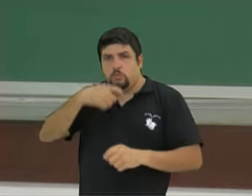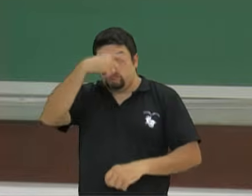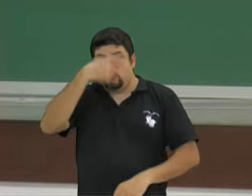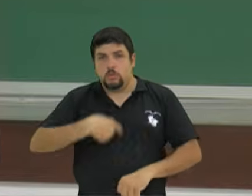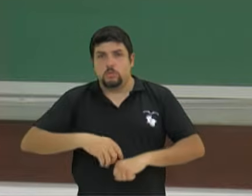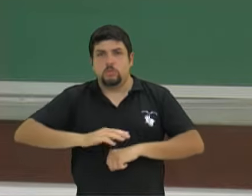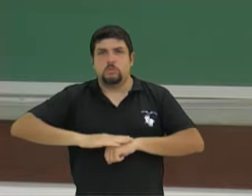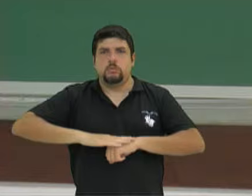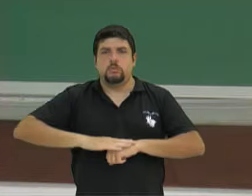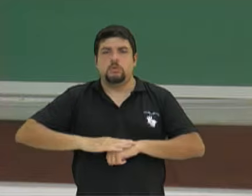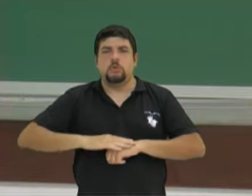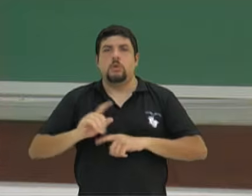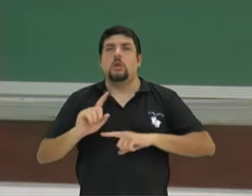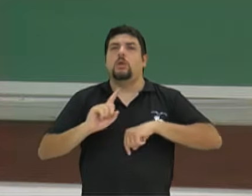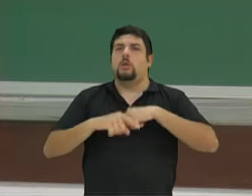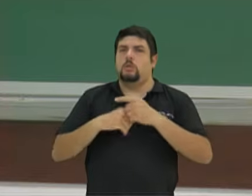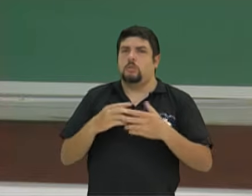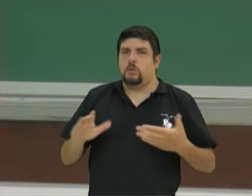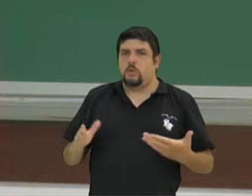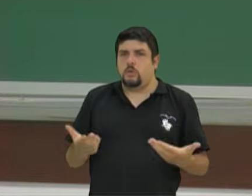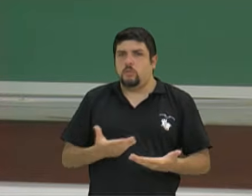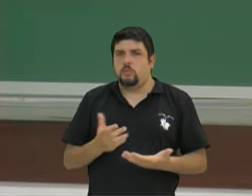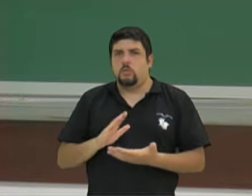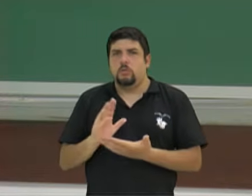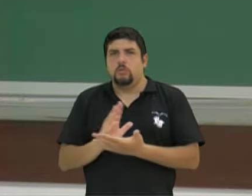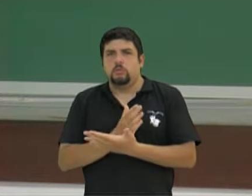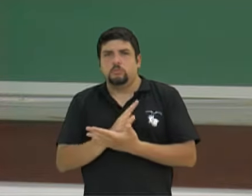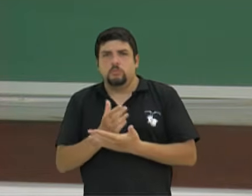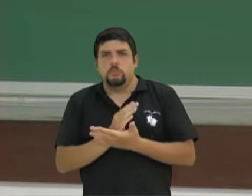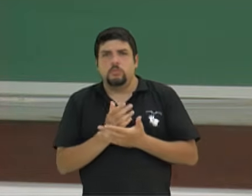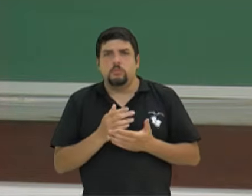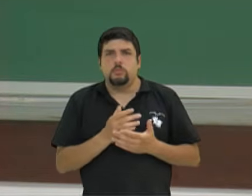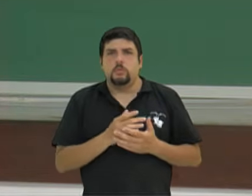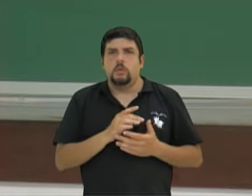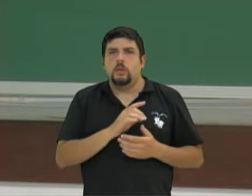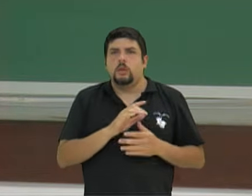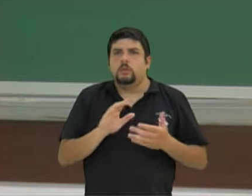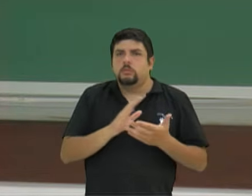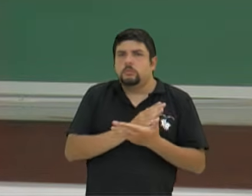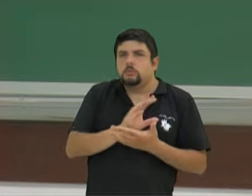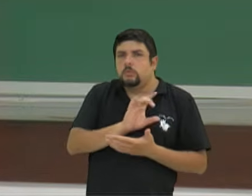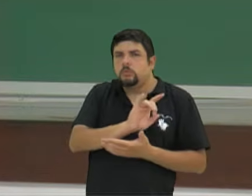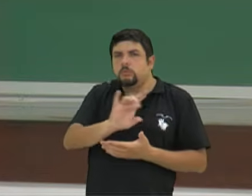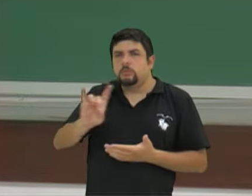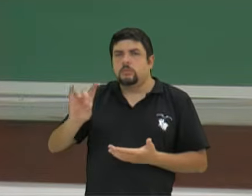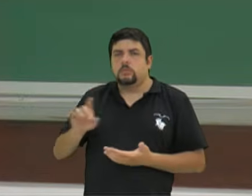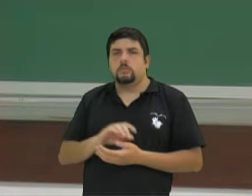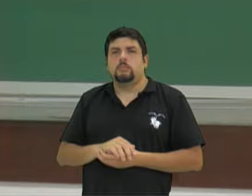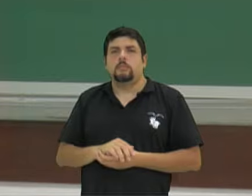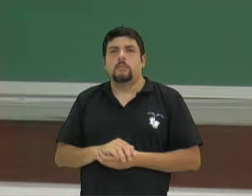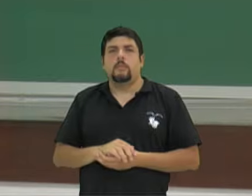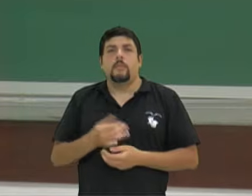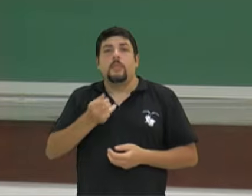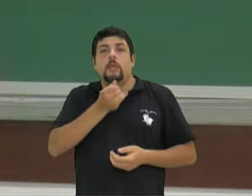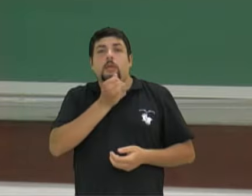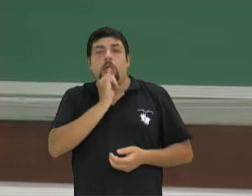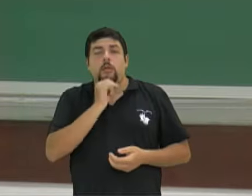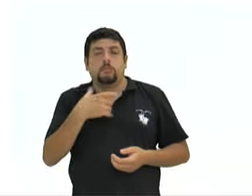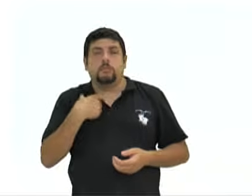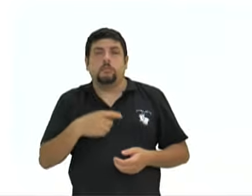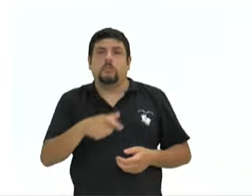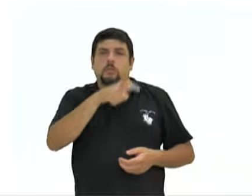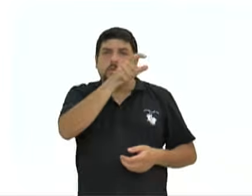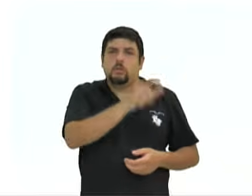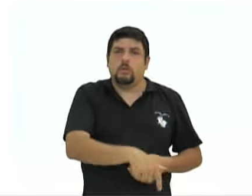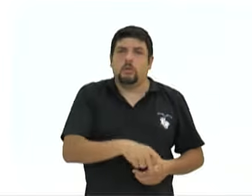teve que dividir, né, como uma boa parte como a gente tem hoje, né? A gente dá o processo desde a